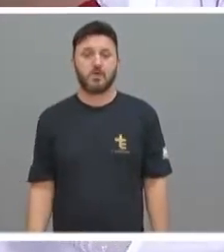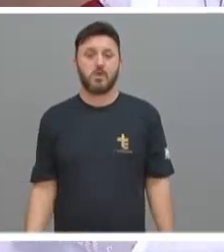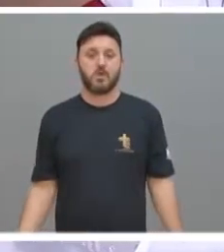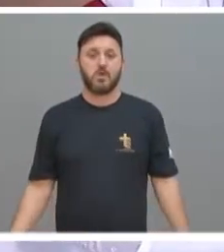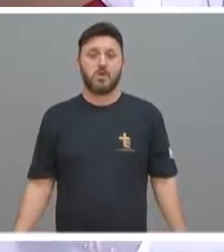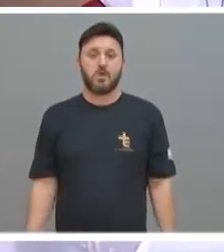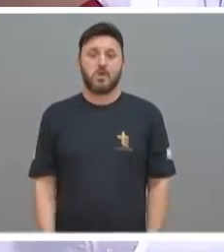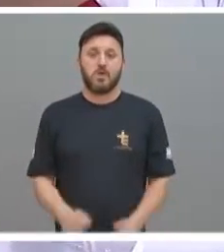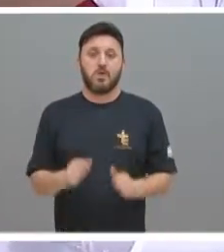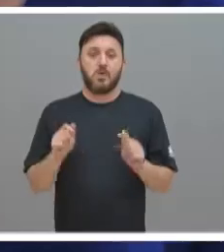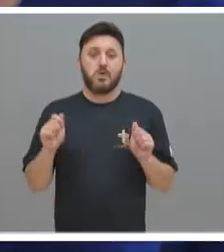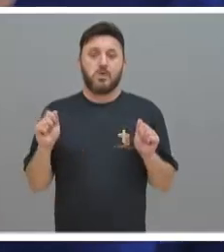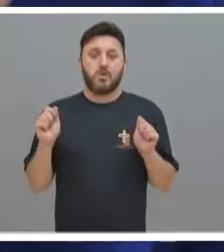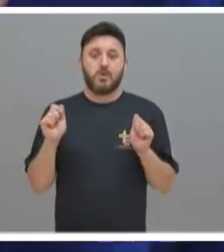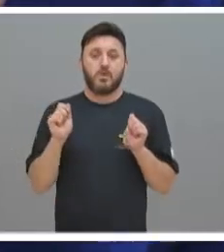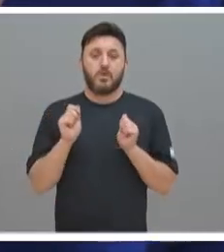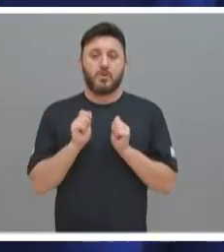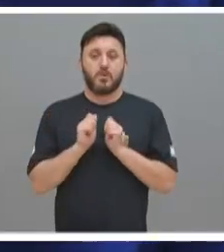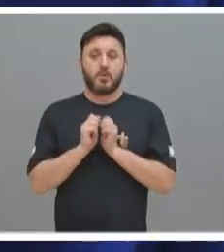Senhor.